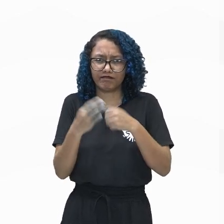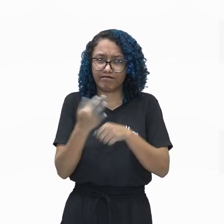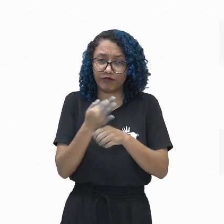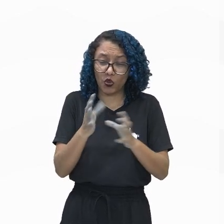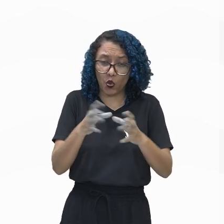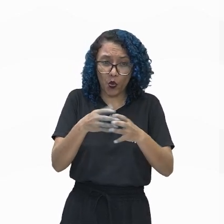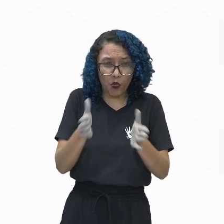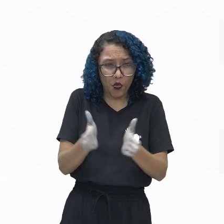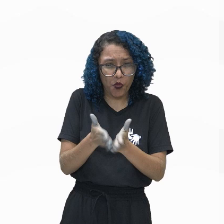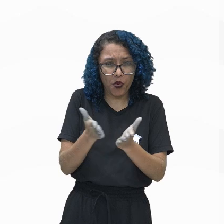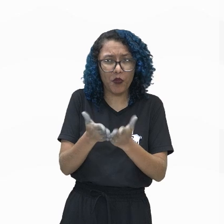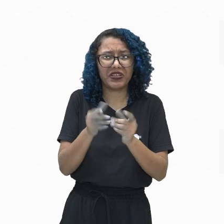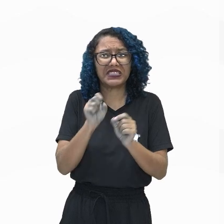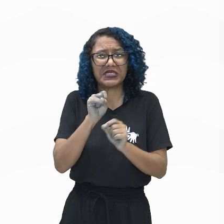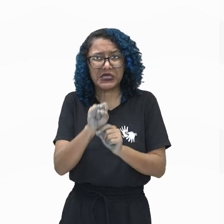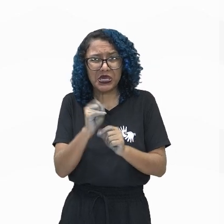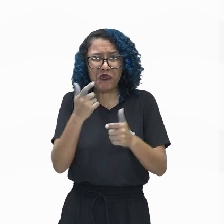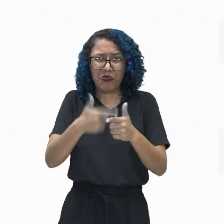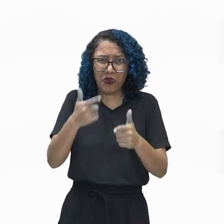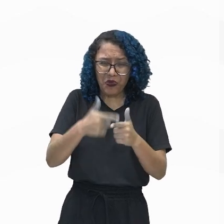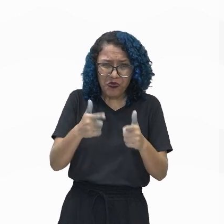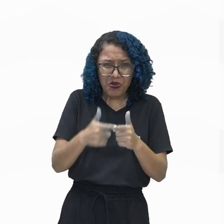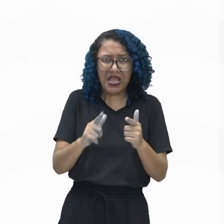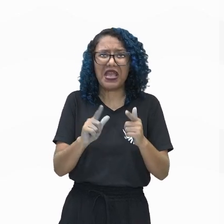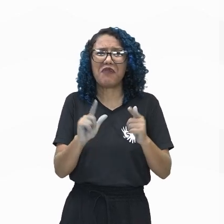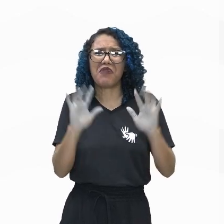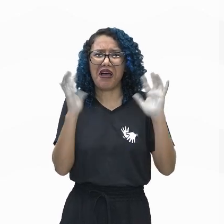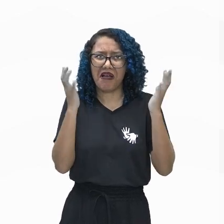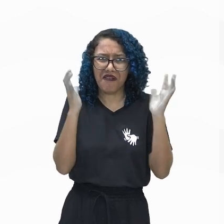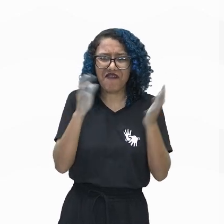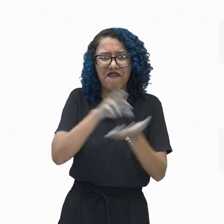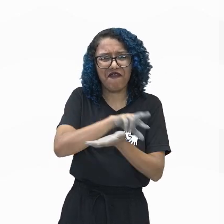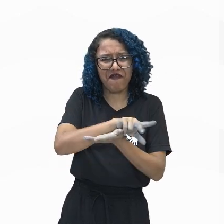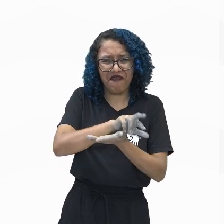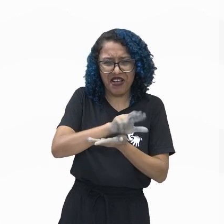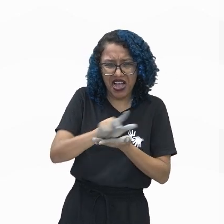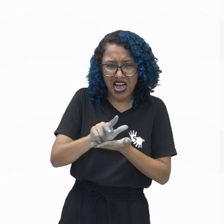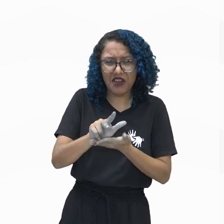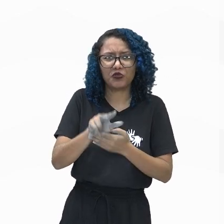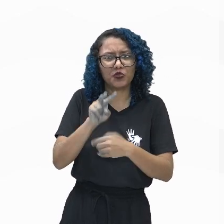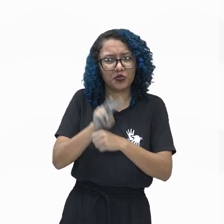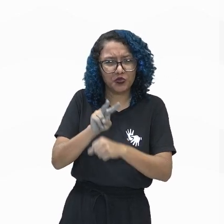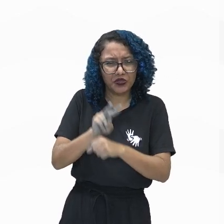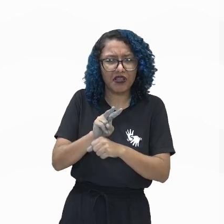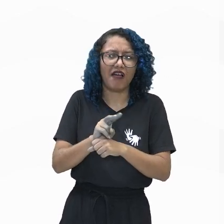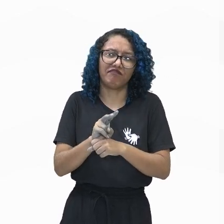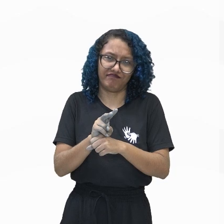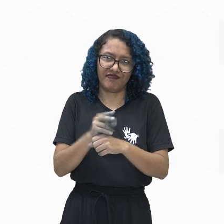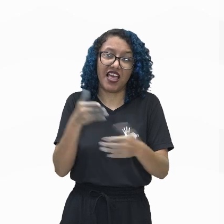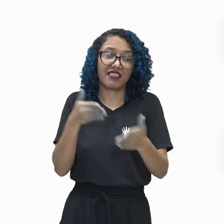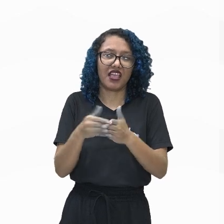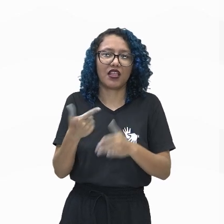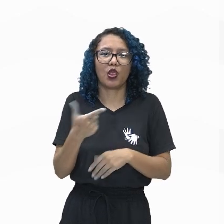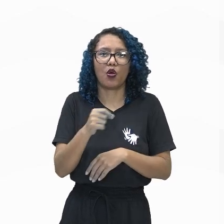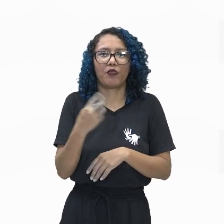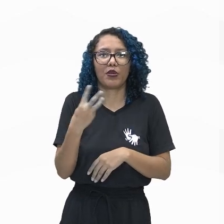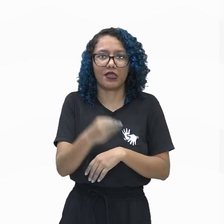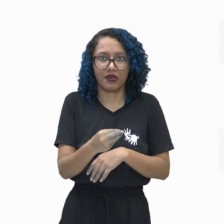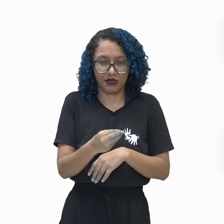contra eventos climáticos extremos e desastres até 2030. Então note que é